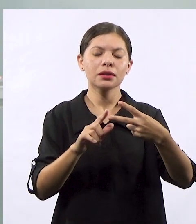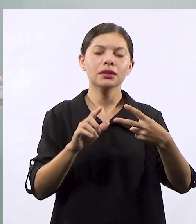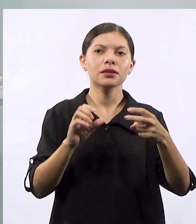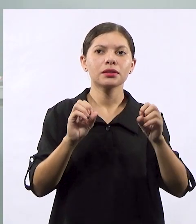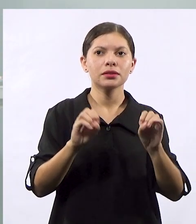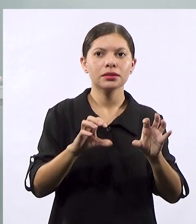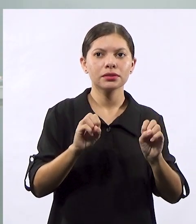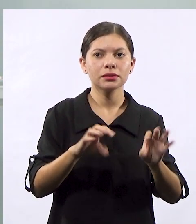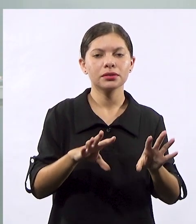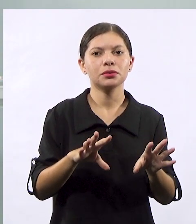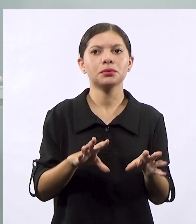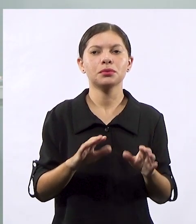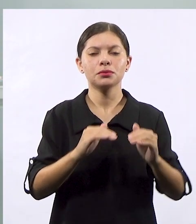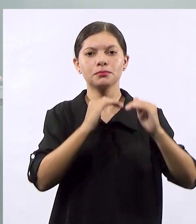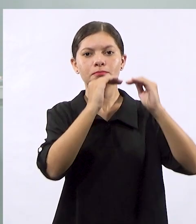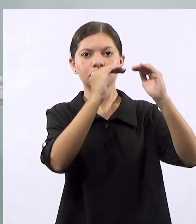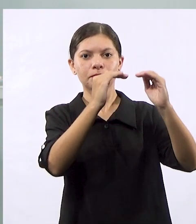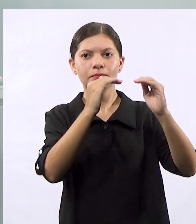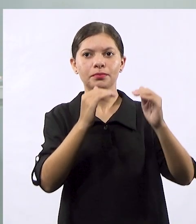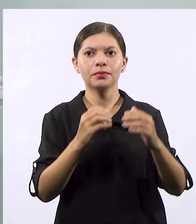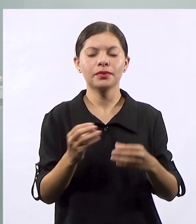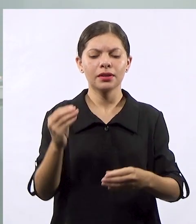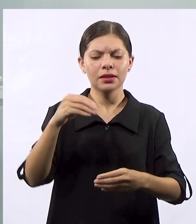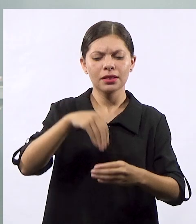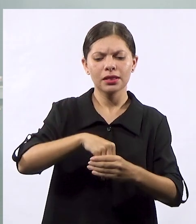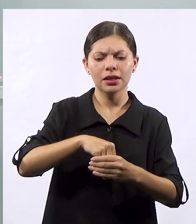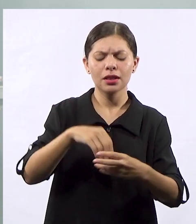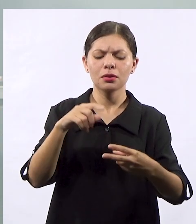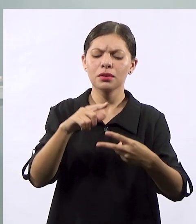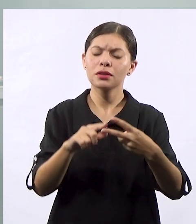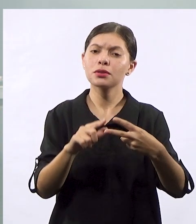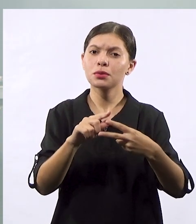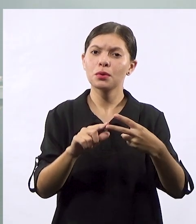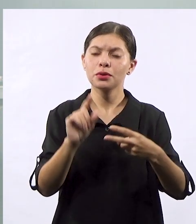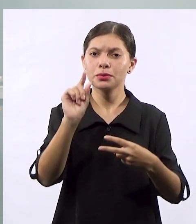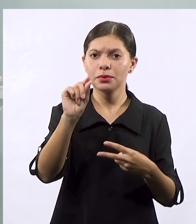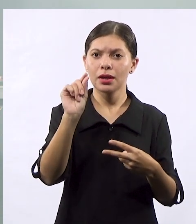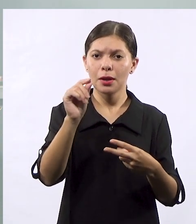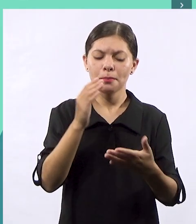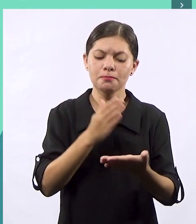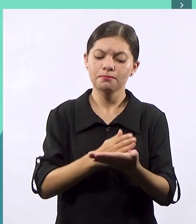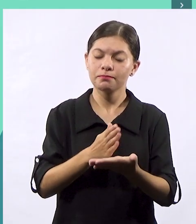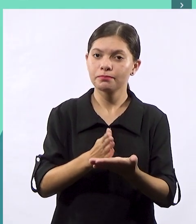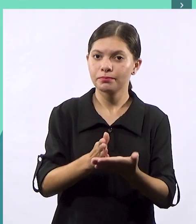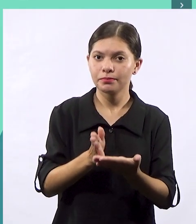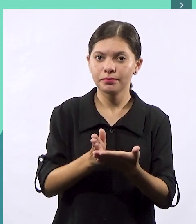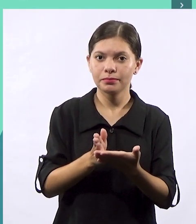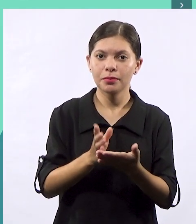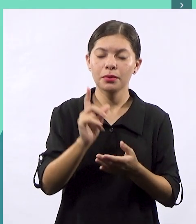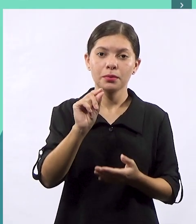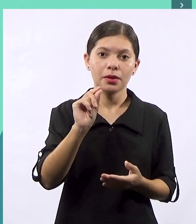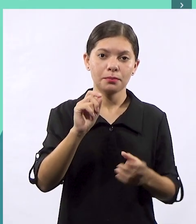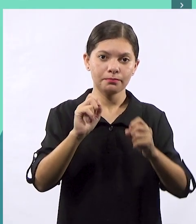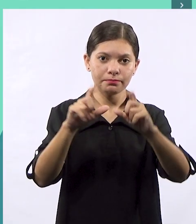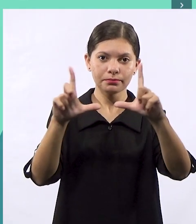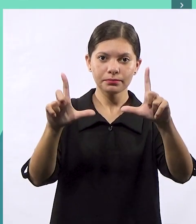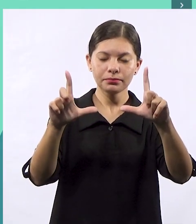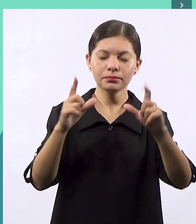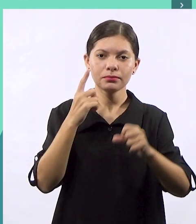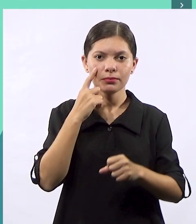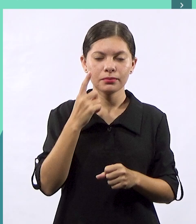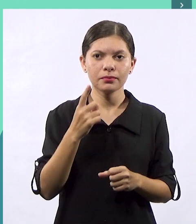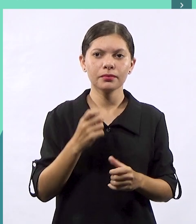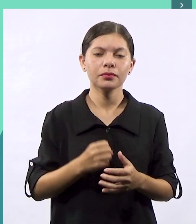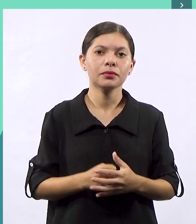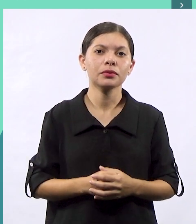níveis, nós temos uma outra divisão. Vejam qual é a divisão. Então, olha aqui no slide como que a gente pode fazer essa